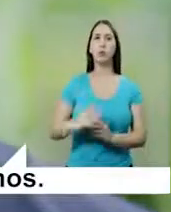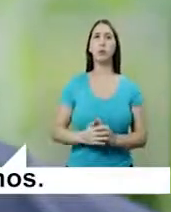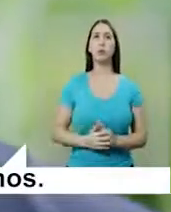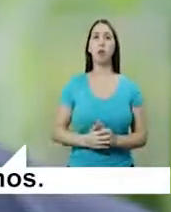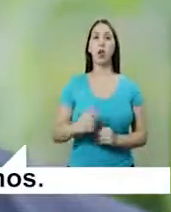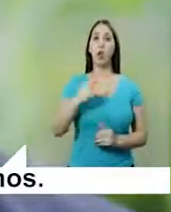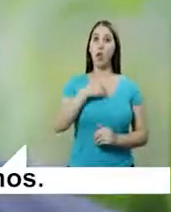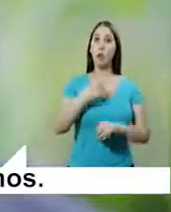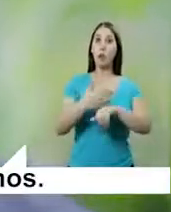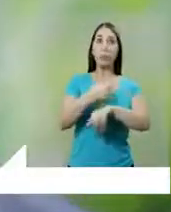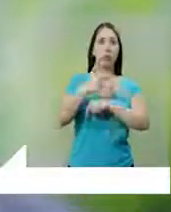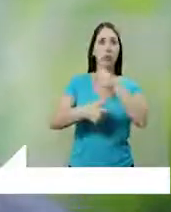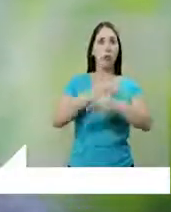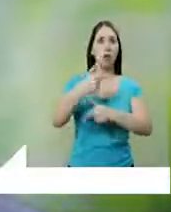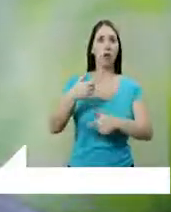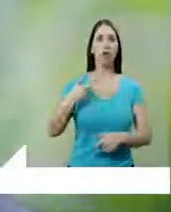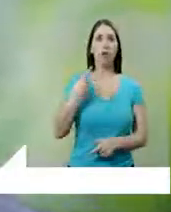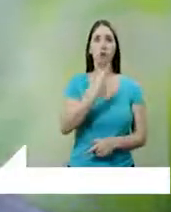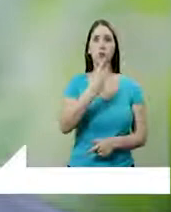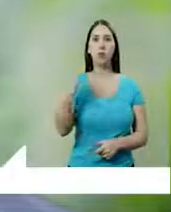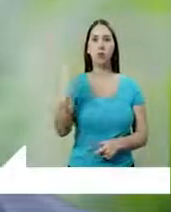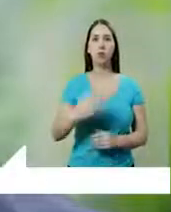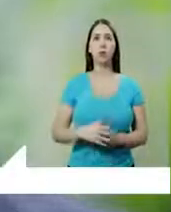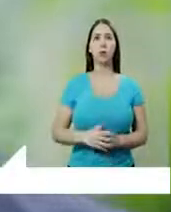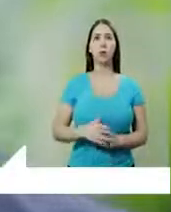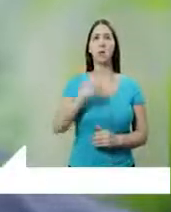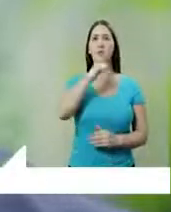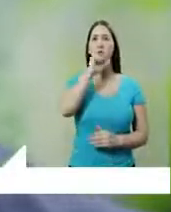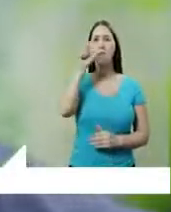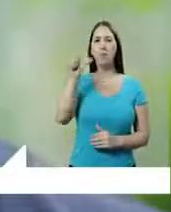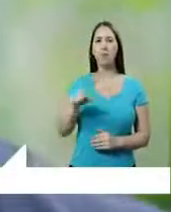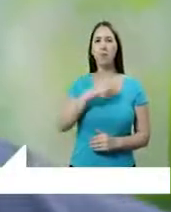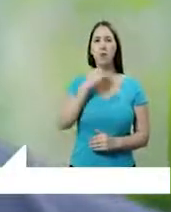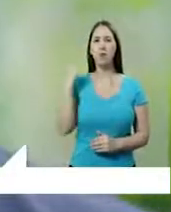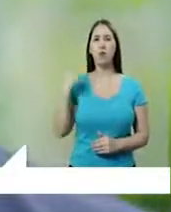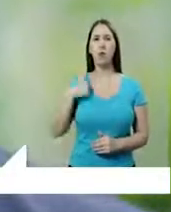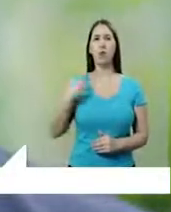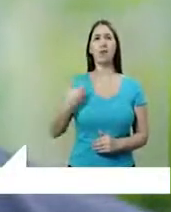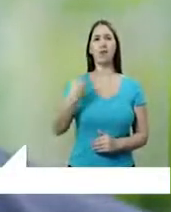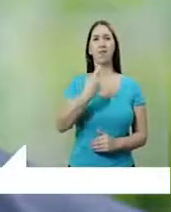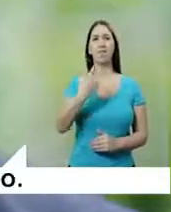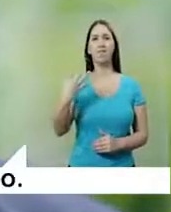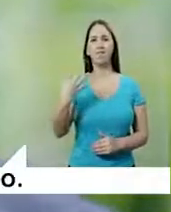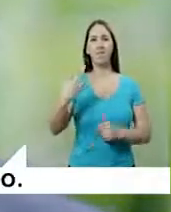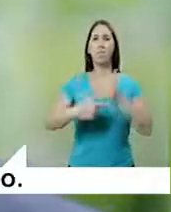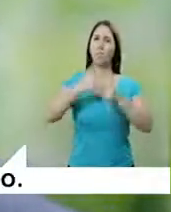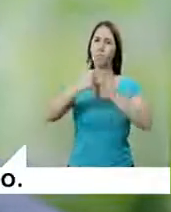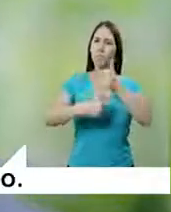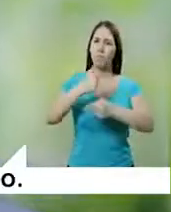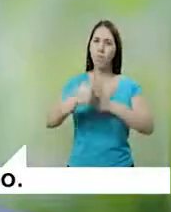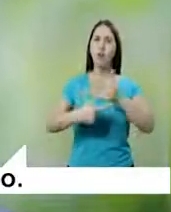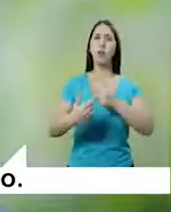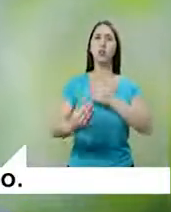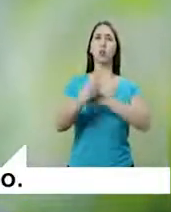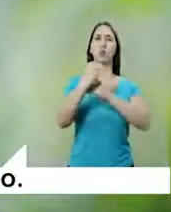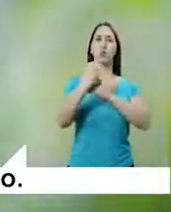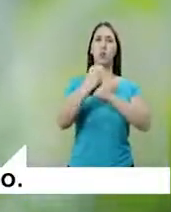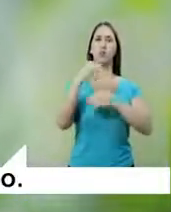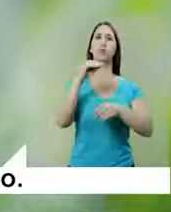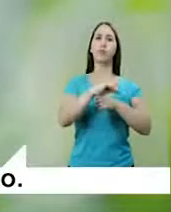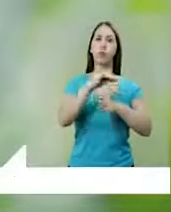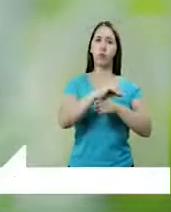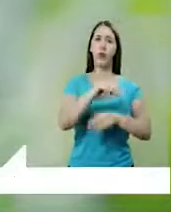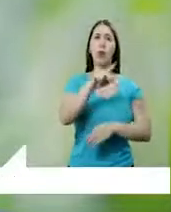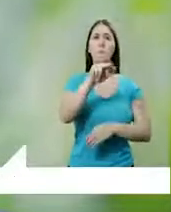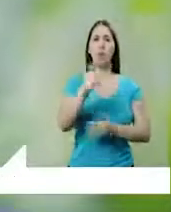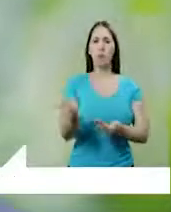cedo, aos 13 anos. Aos 14, perdi minha mãe. E, por isso, tive que trabalhar ainda mais para cuidar de mim e do meu irmão mais